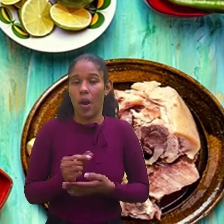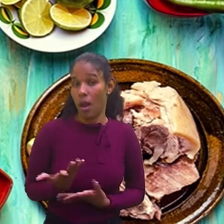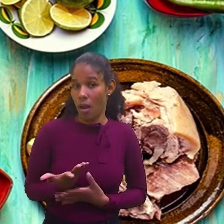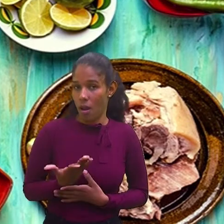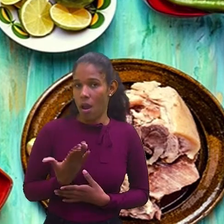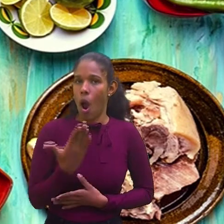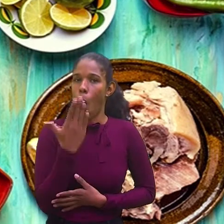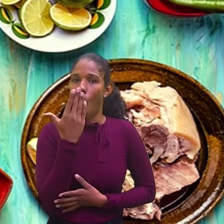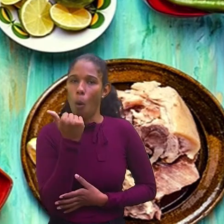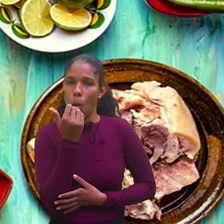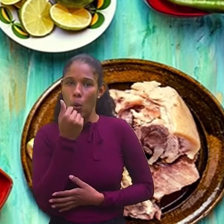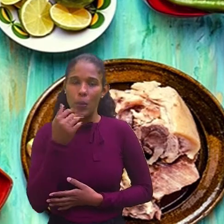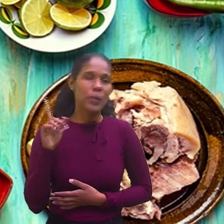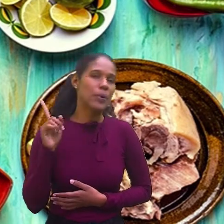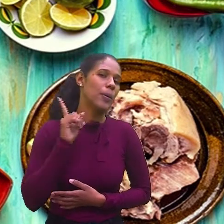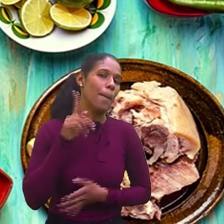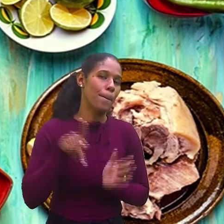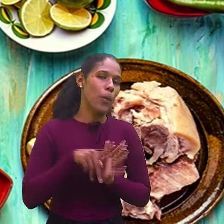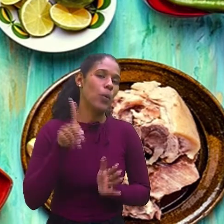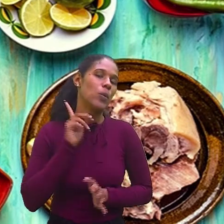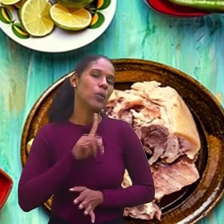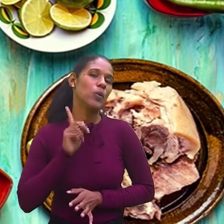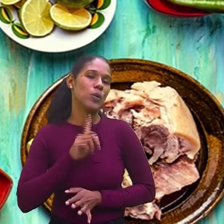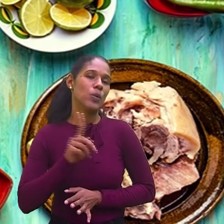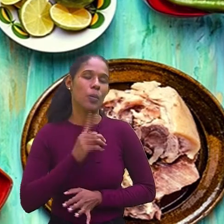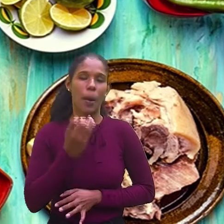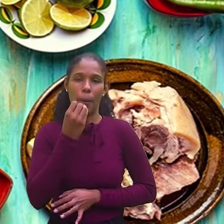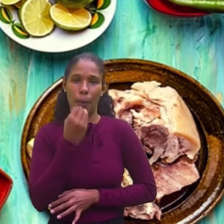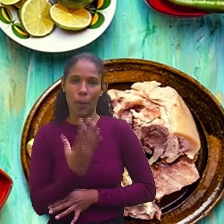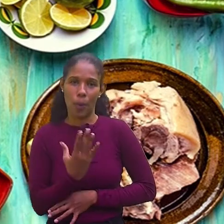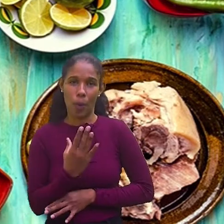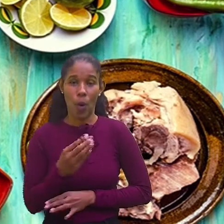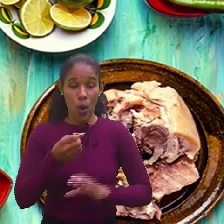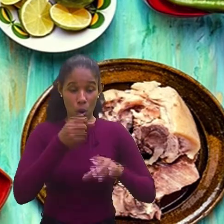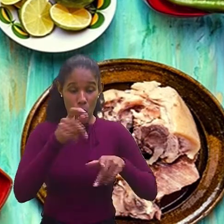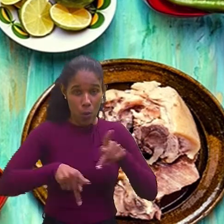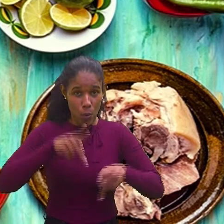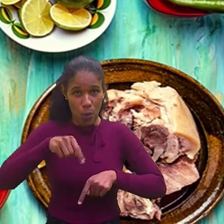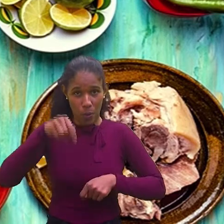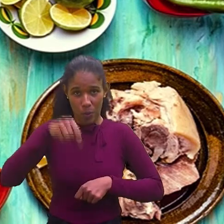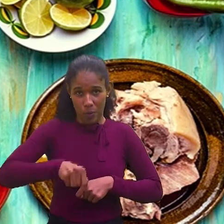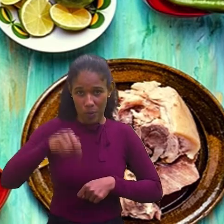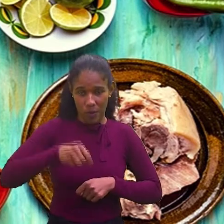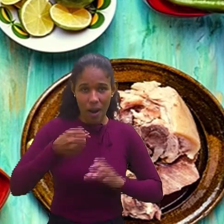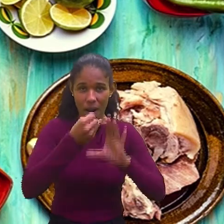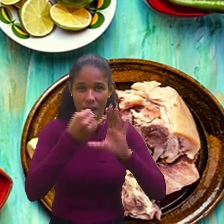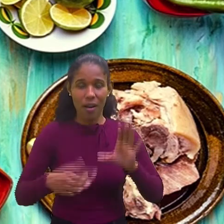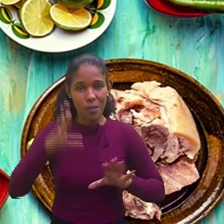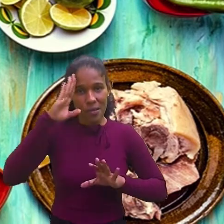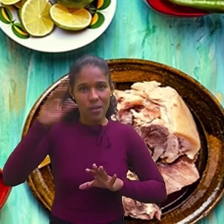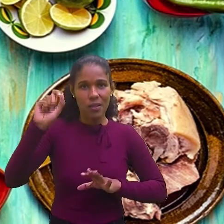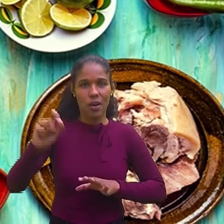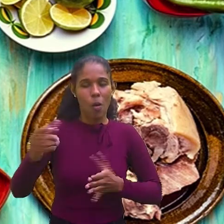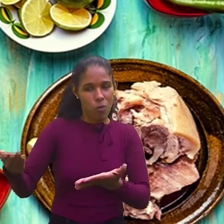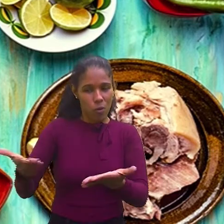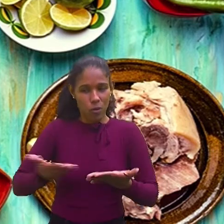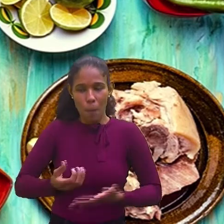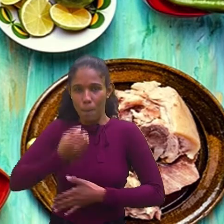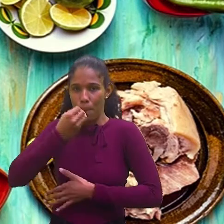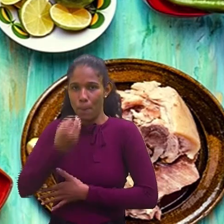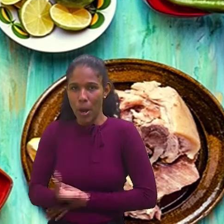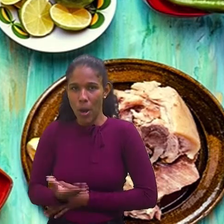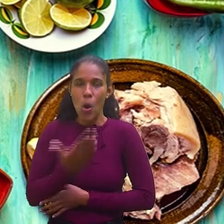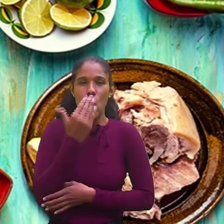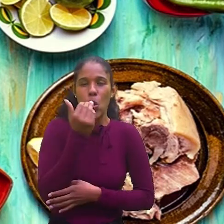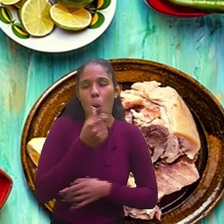diversa. E uma das características do mineiro é receber bem e com a mesa farta, com diversidade de quitandas e quitutes. E em